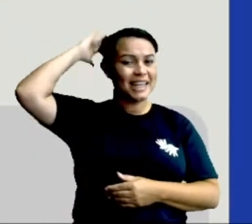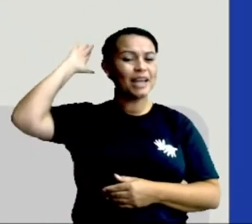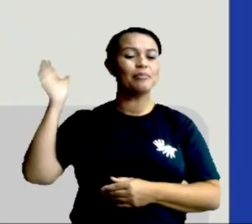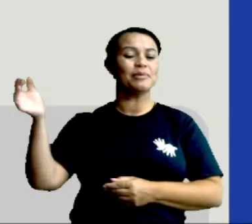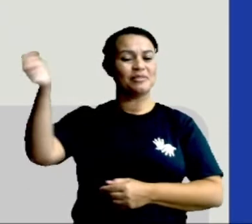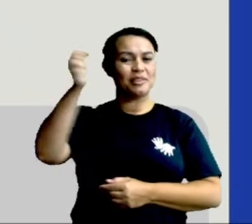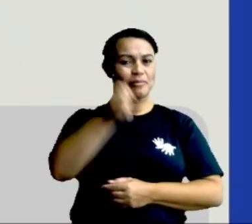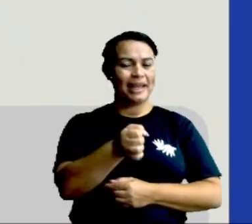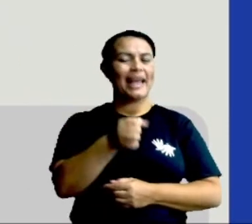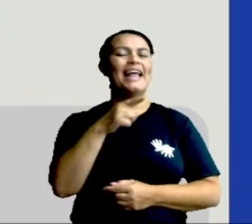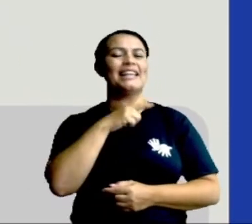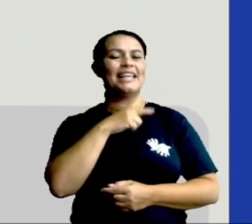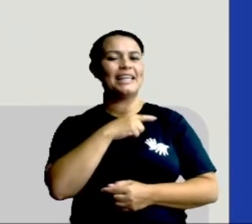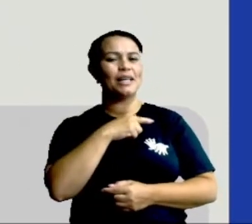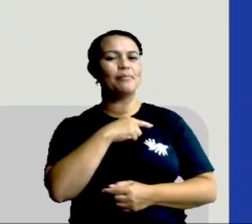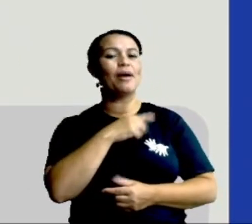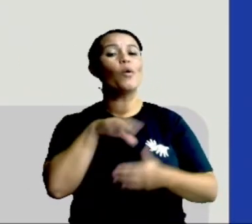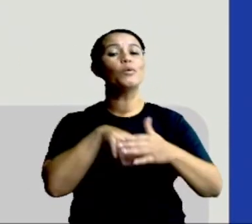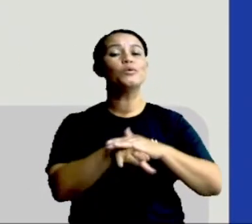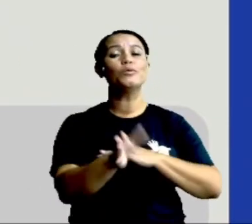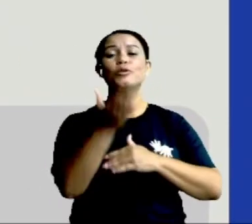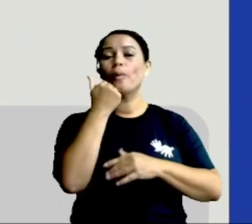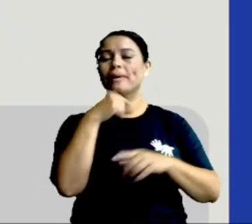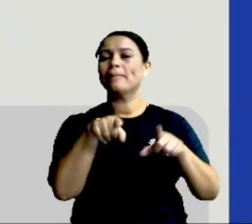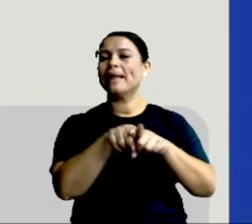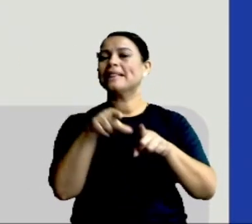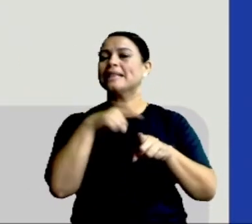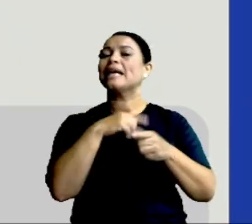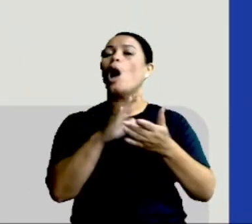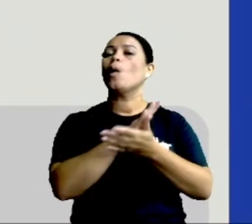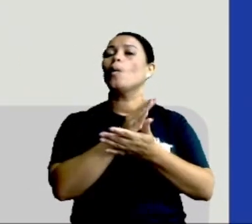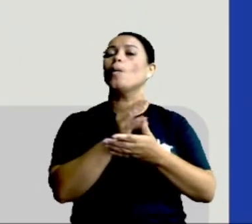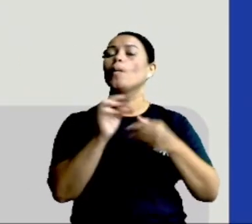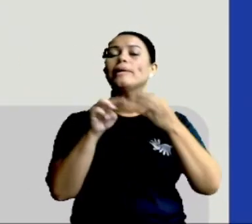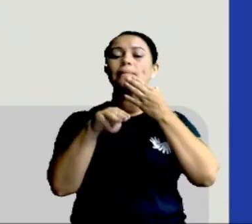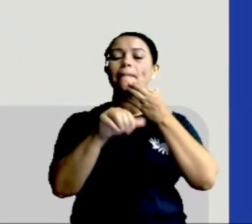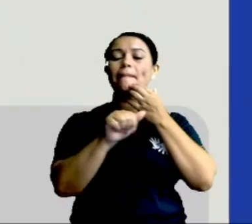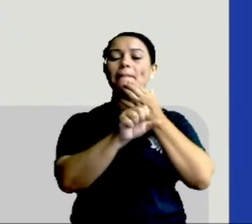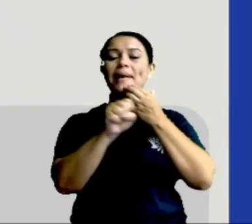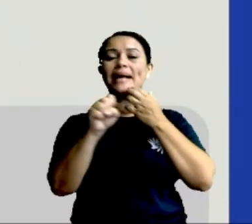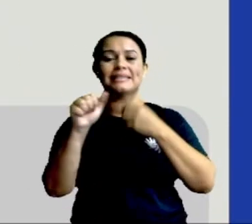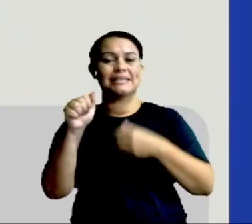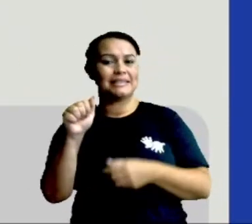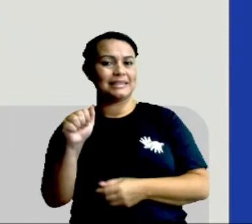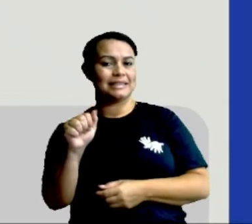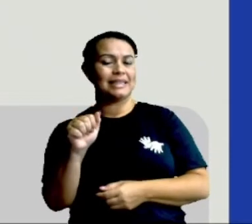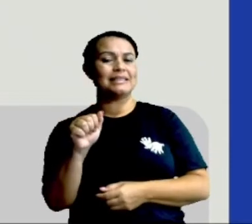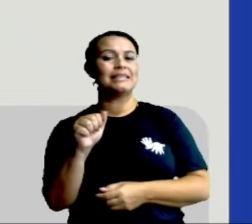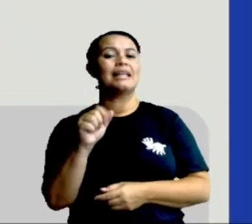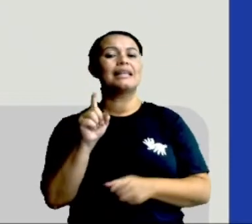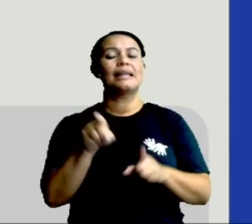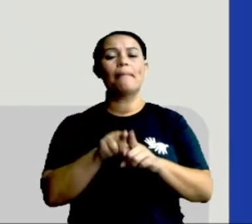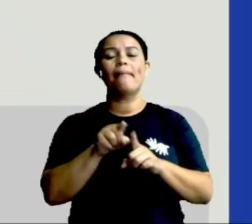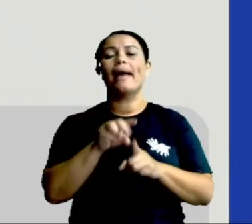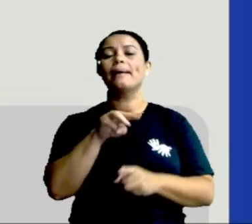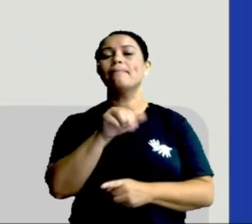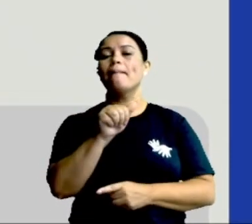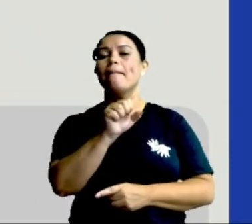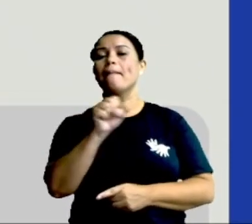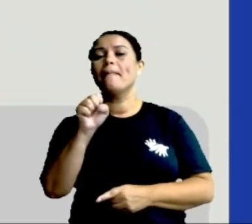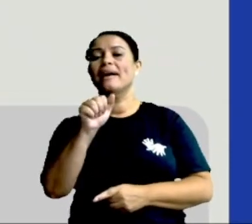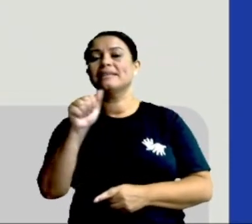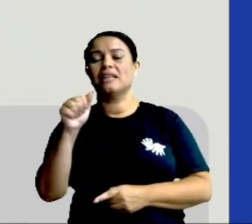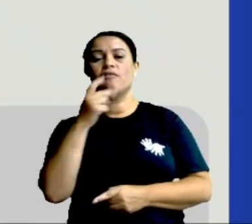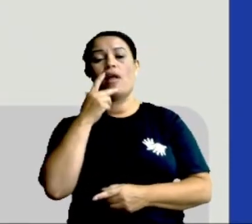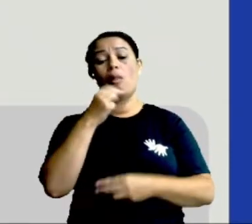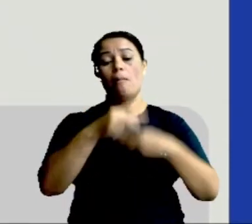trouxeram. Bem também como a introdução das massas, né, que foram trazidas como as massas, que eu me refiro